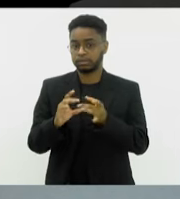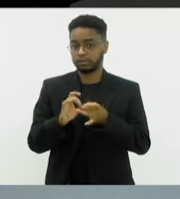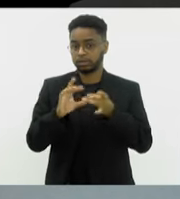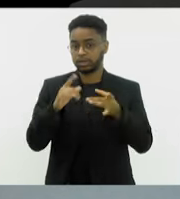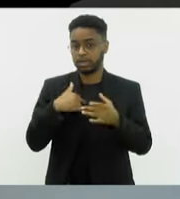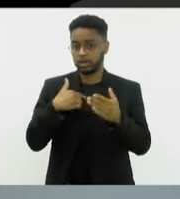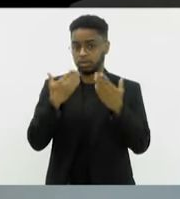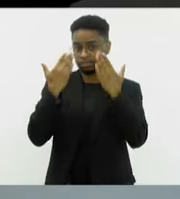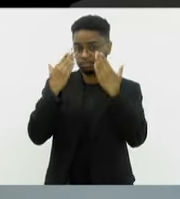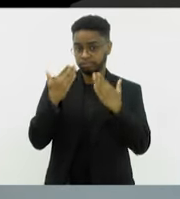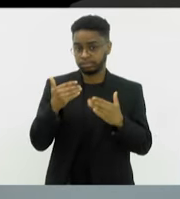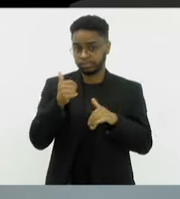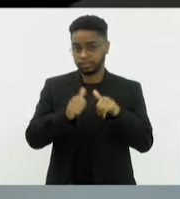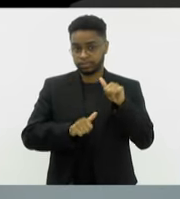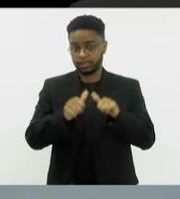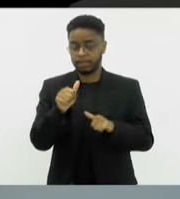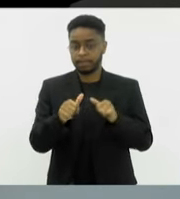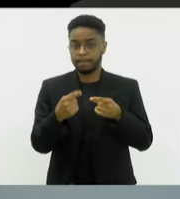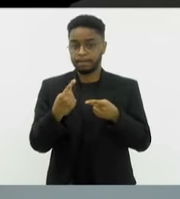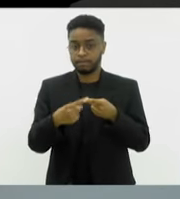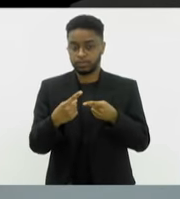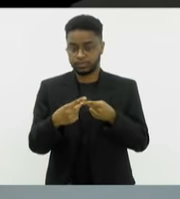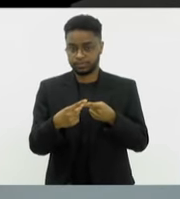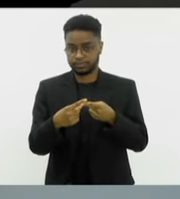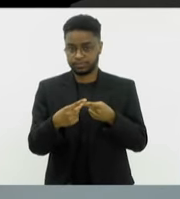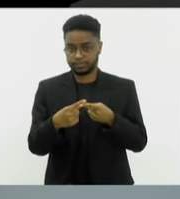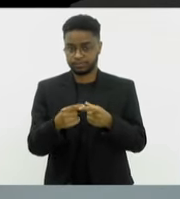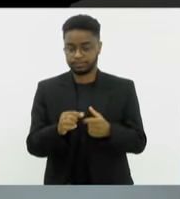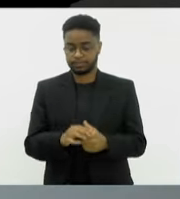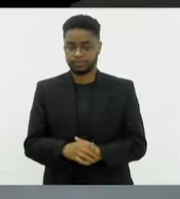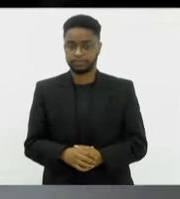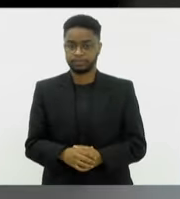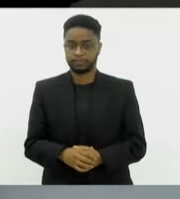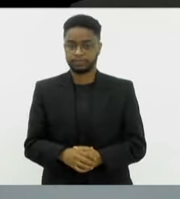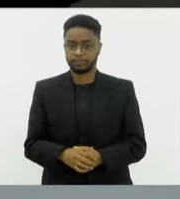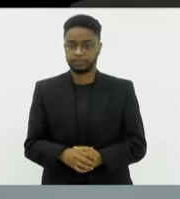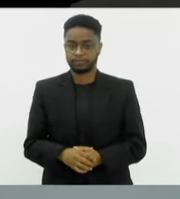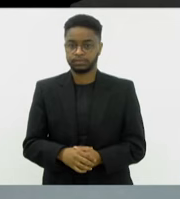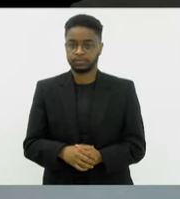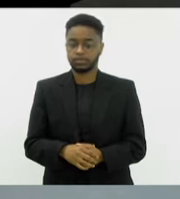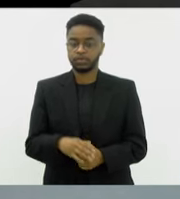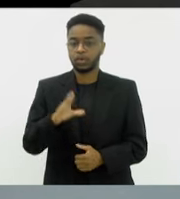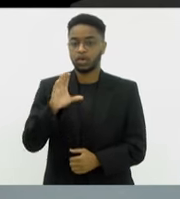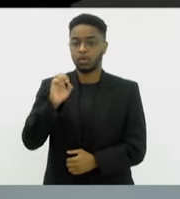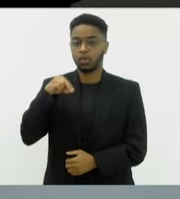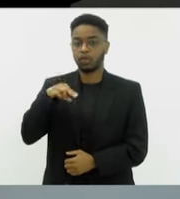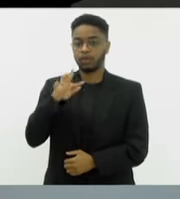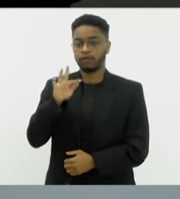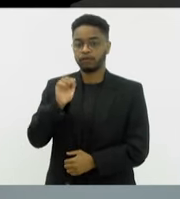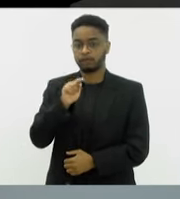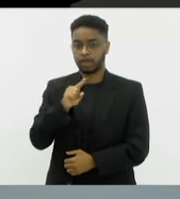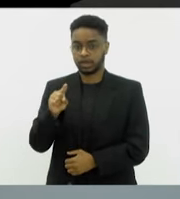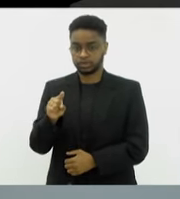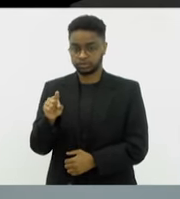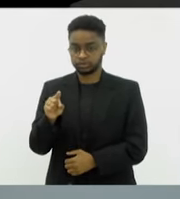vista... Pela seguinte questão, o CONFAS,